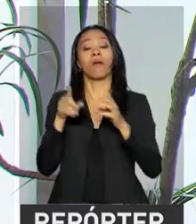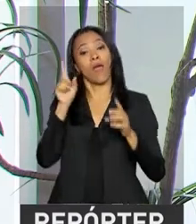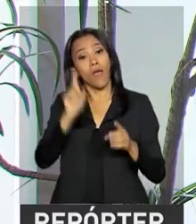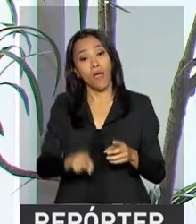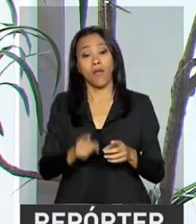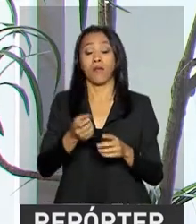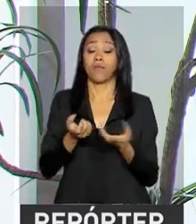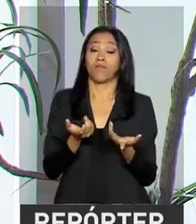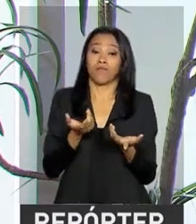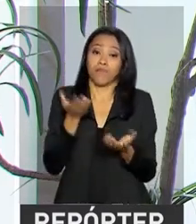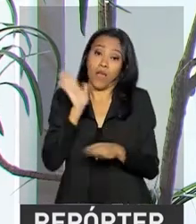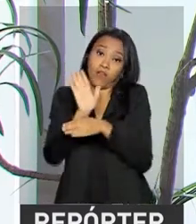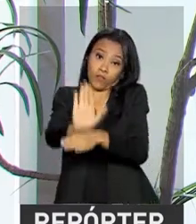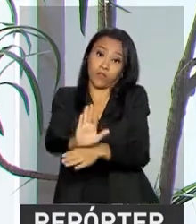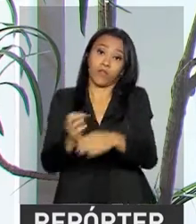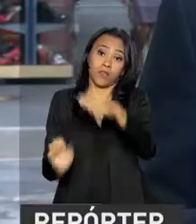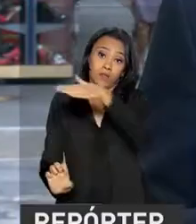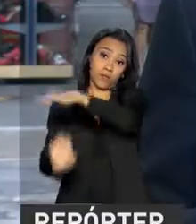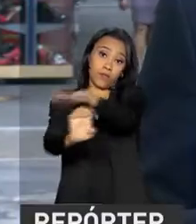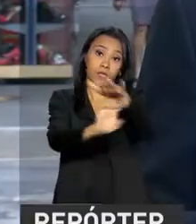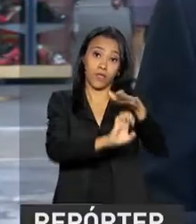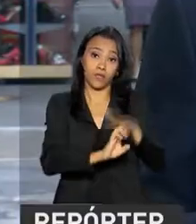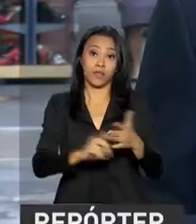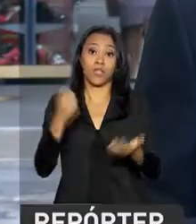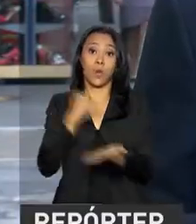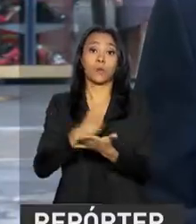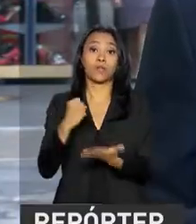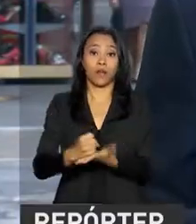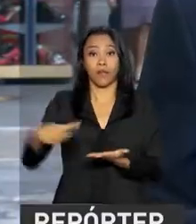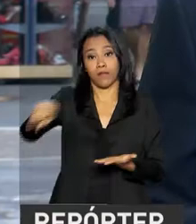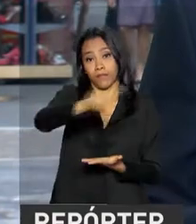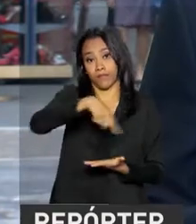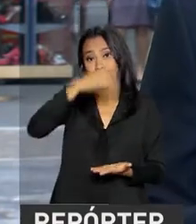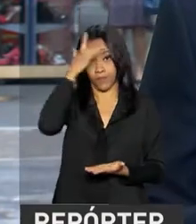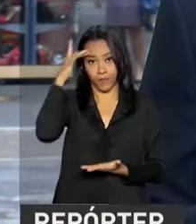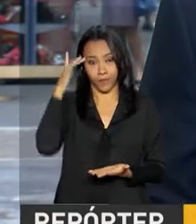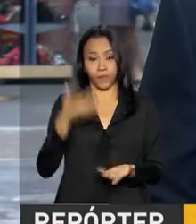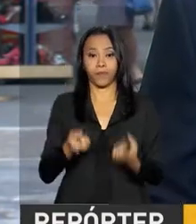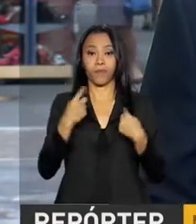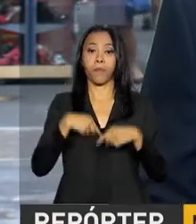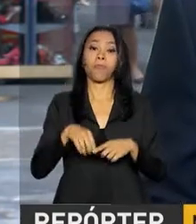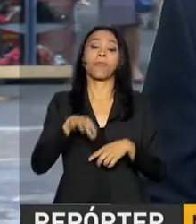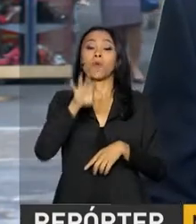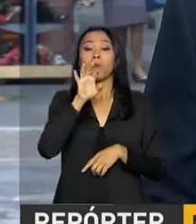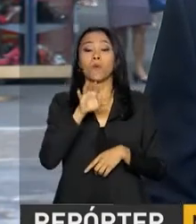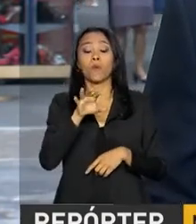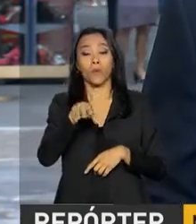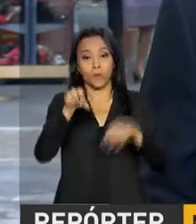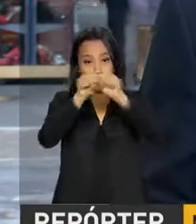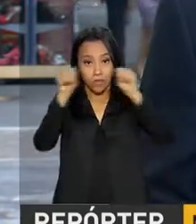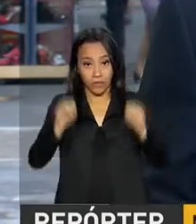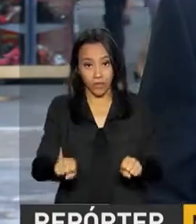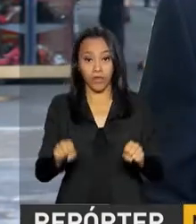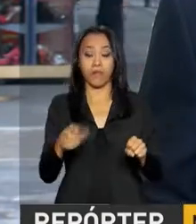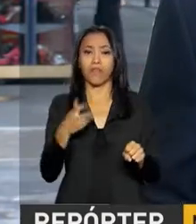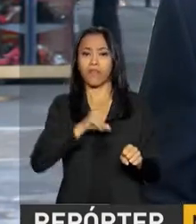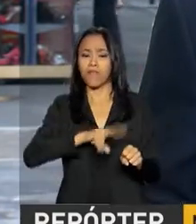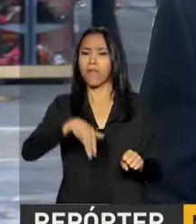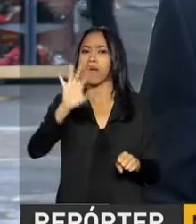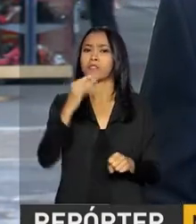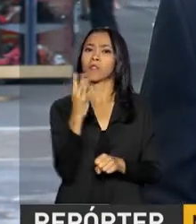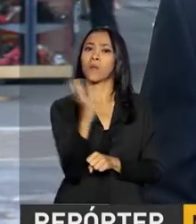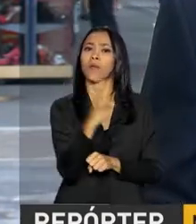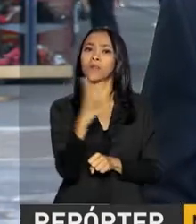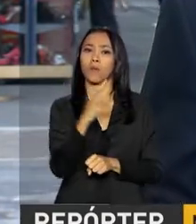empresas que geram emprego quando completamente implementado e social vai reunir informações de mais de 44 milhões